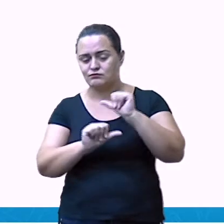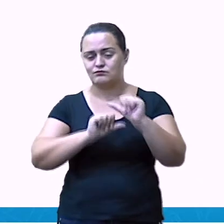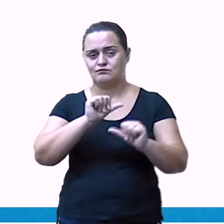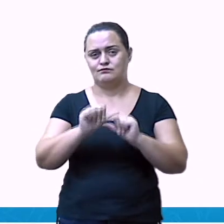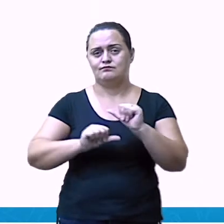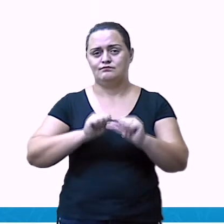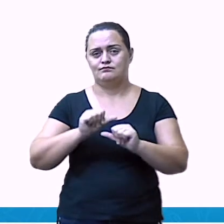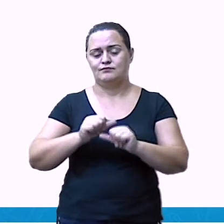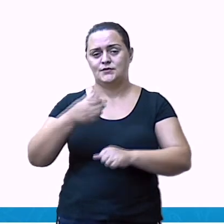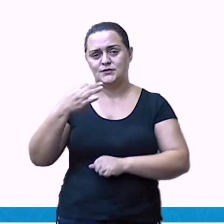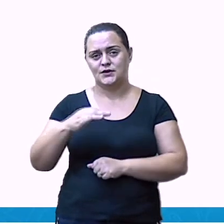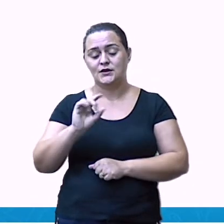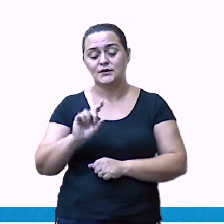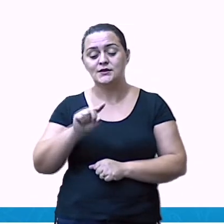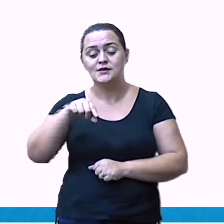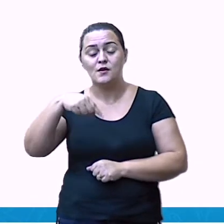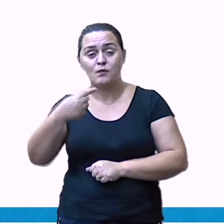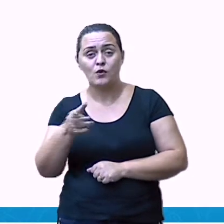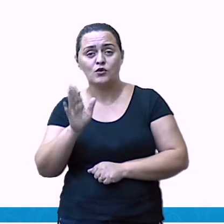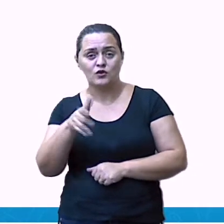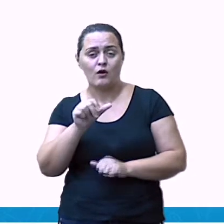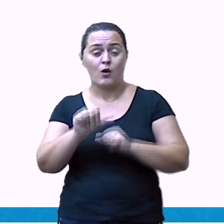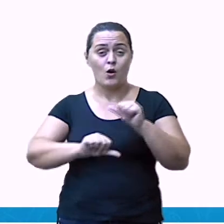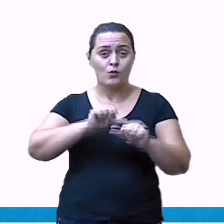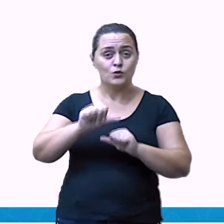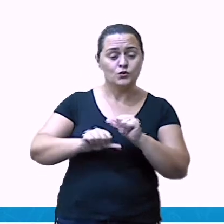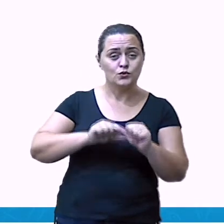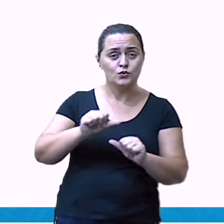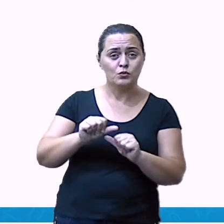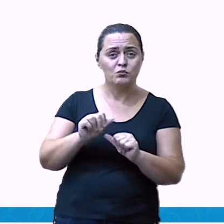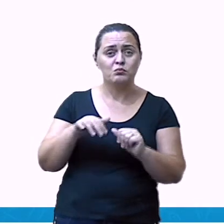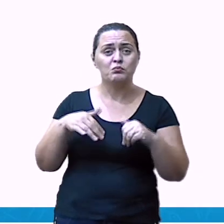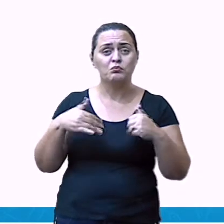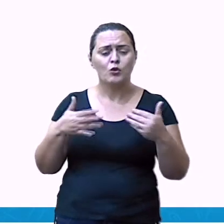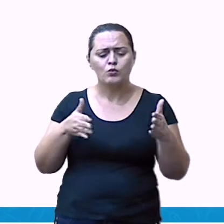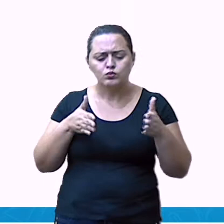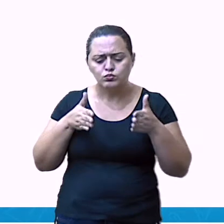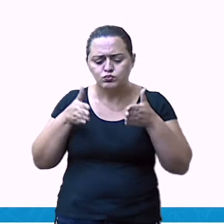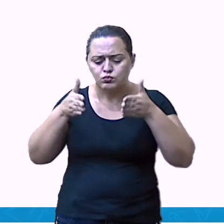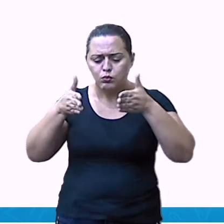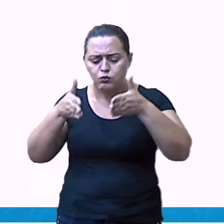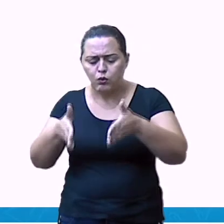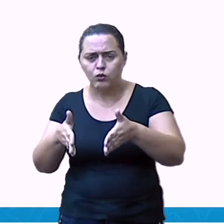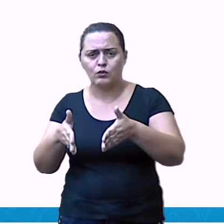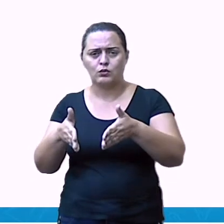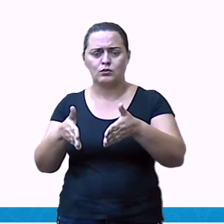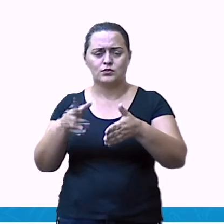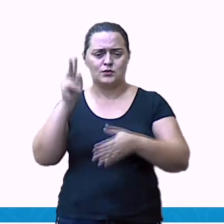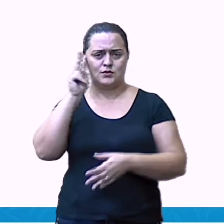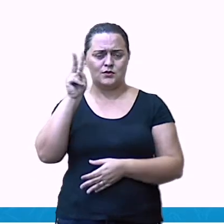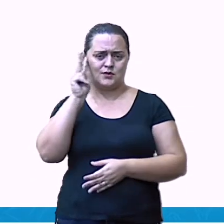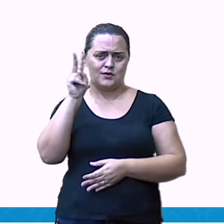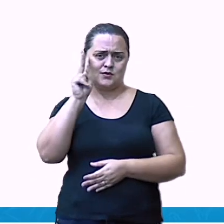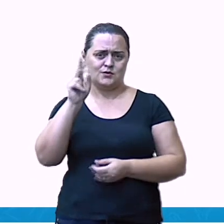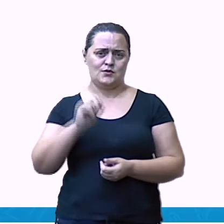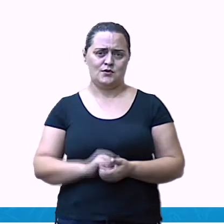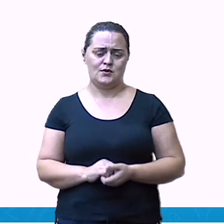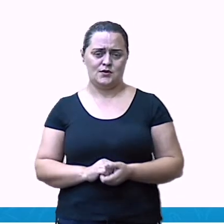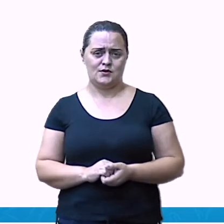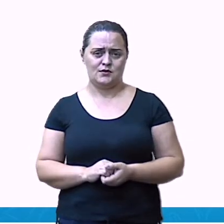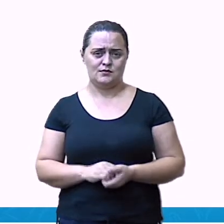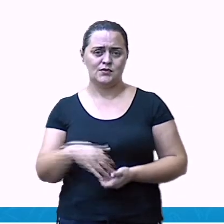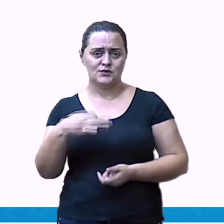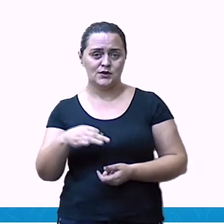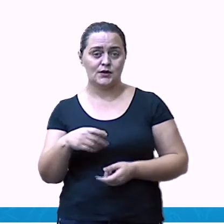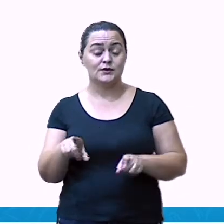da história depois de feita a mudança. Planeje antecipadamente a sequência de